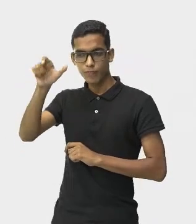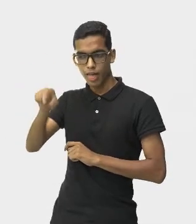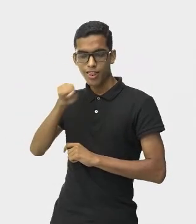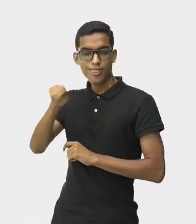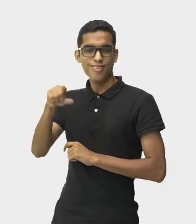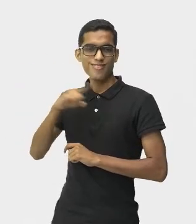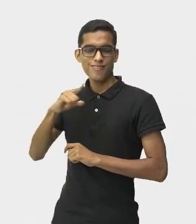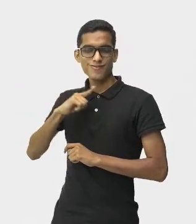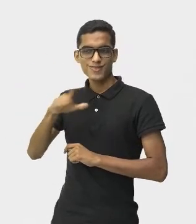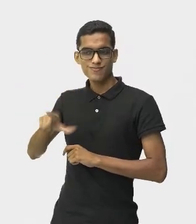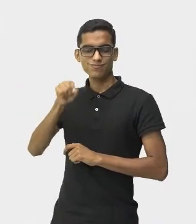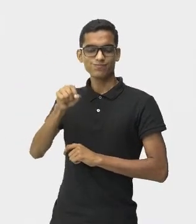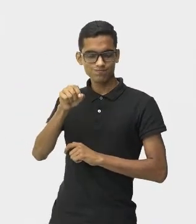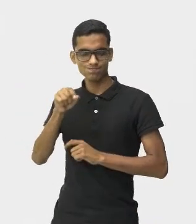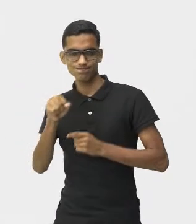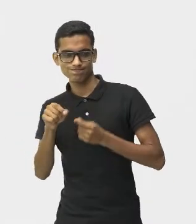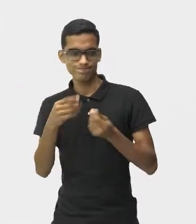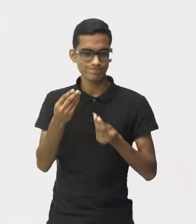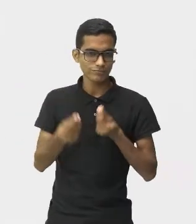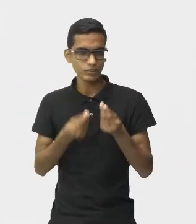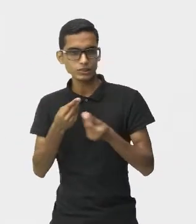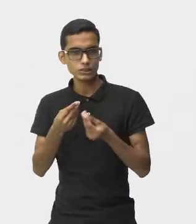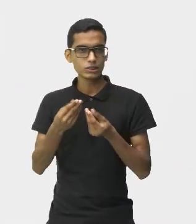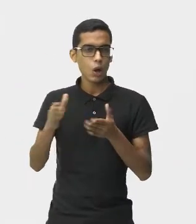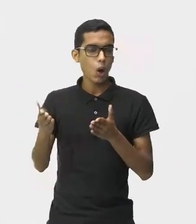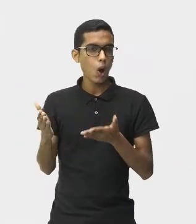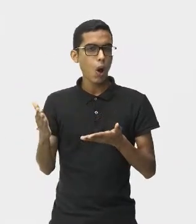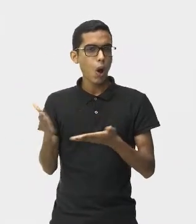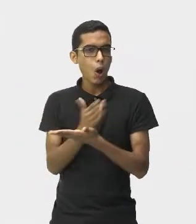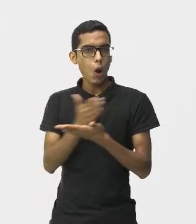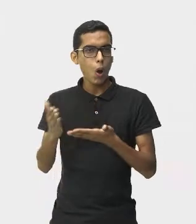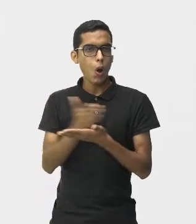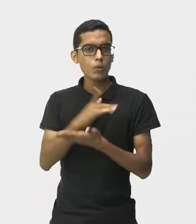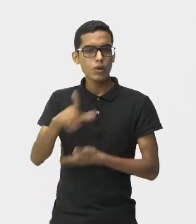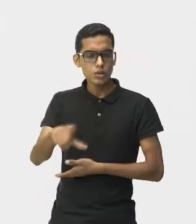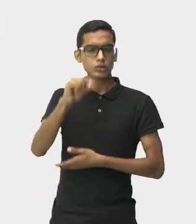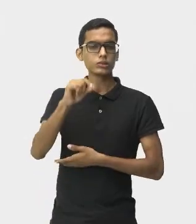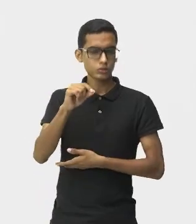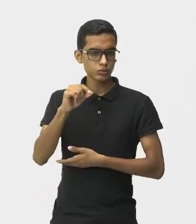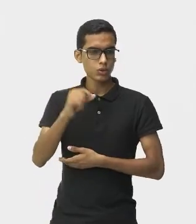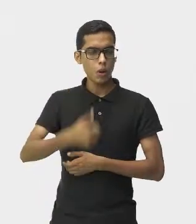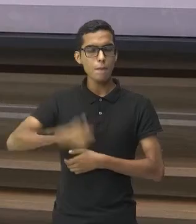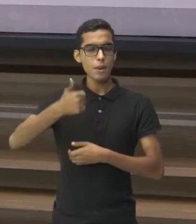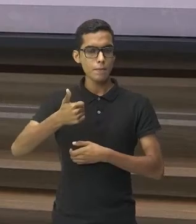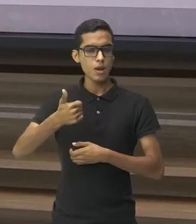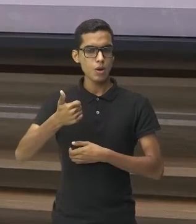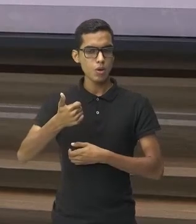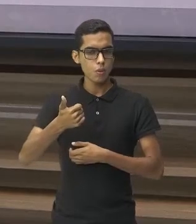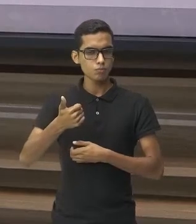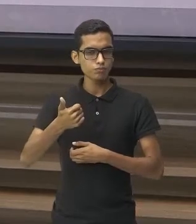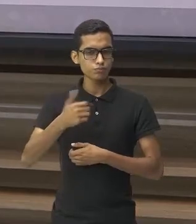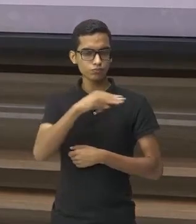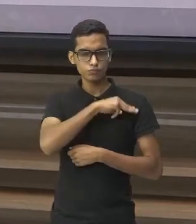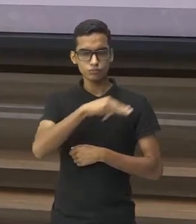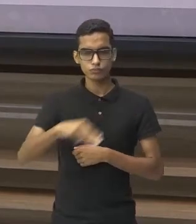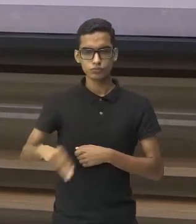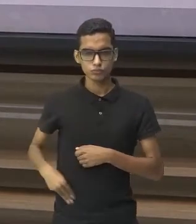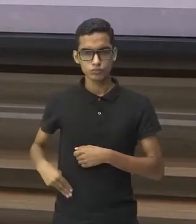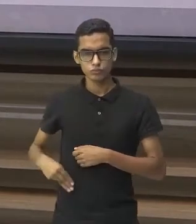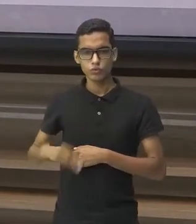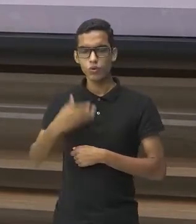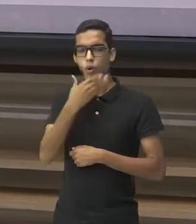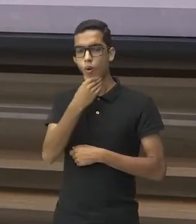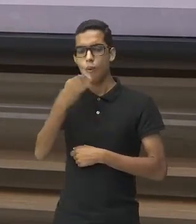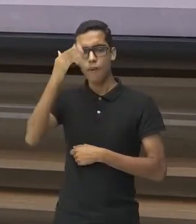medidas, e a mais importante dela foi nomear como seu primeiro-ministro, chefe do seu governo, um monarca, um